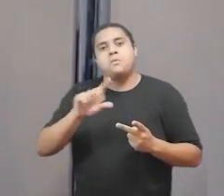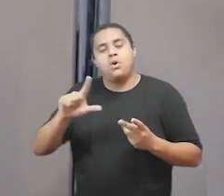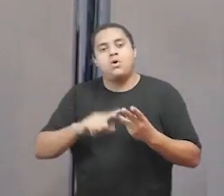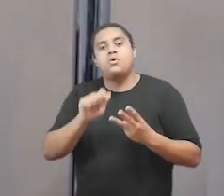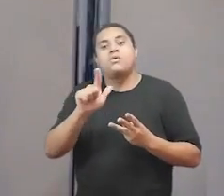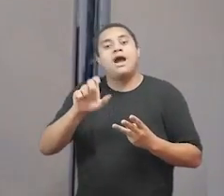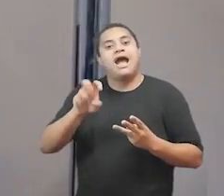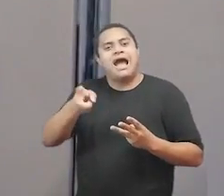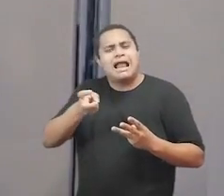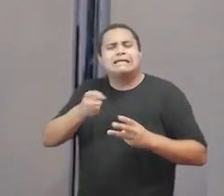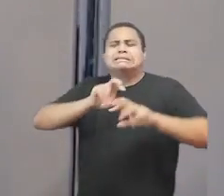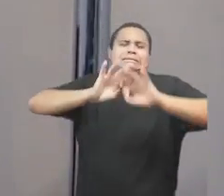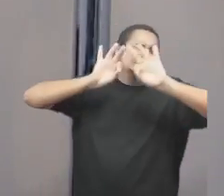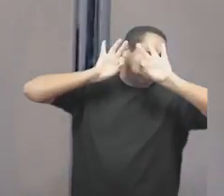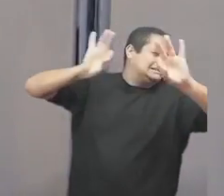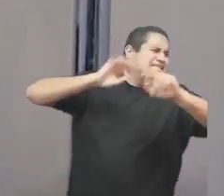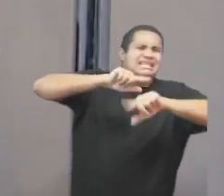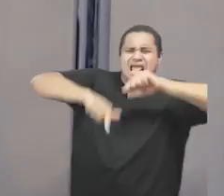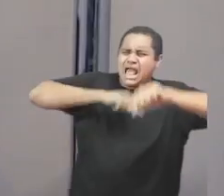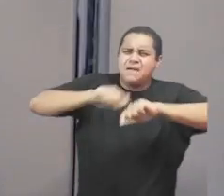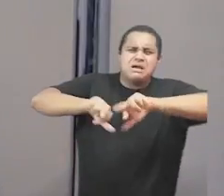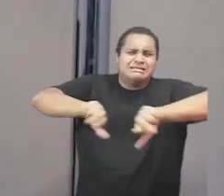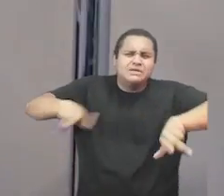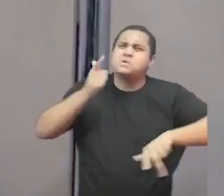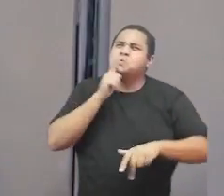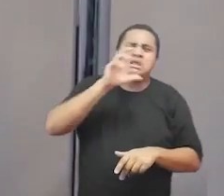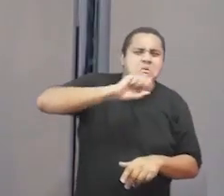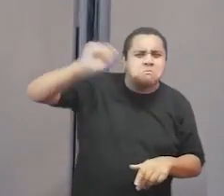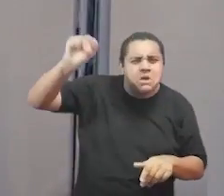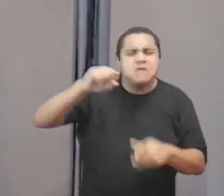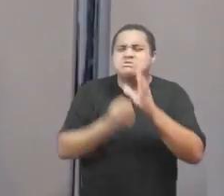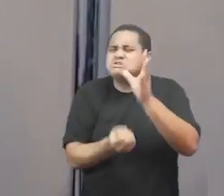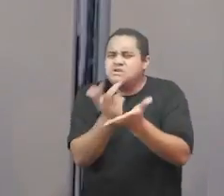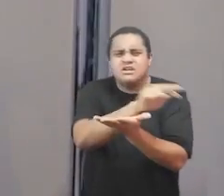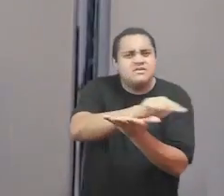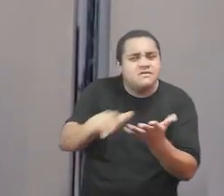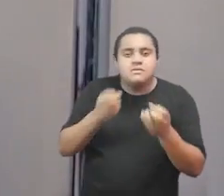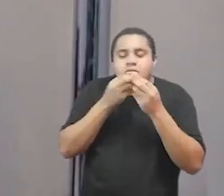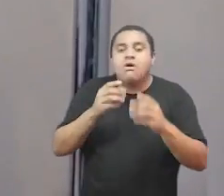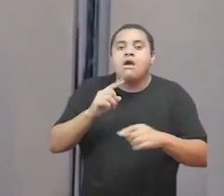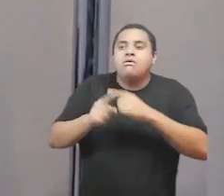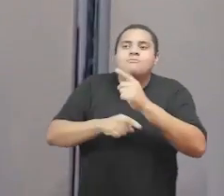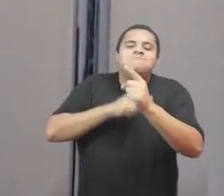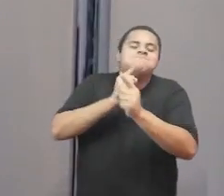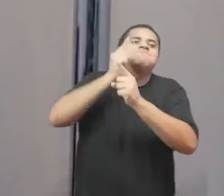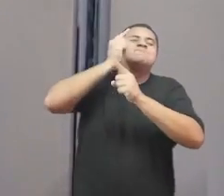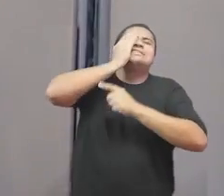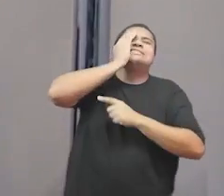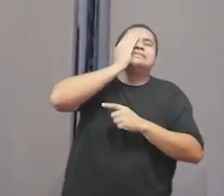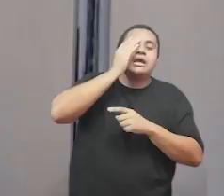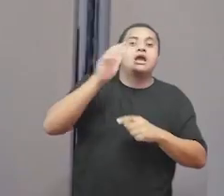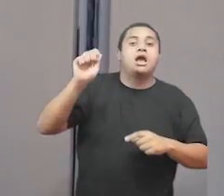um monte de coisa massa junto lá, ganhou prêmio, se apresentou em vários lugares, criou umas paradas. E aí eu compreendi um